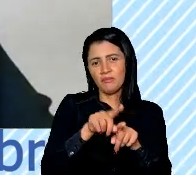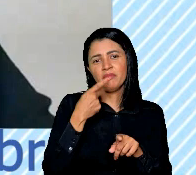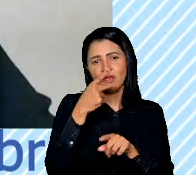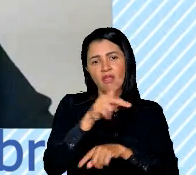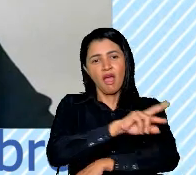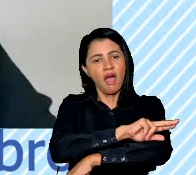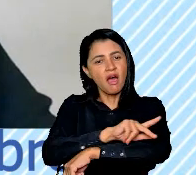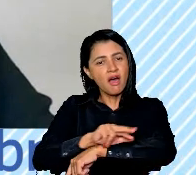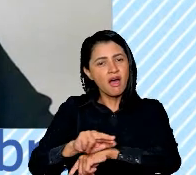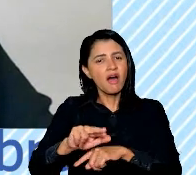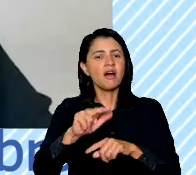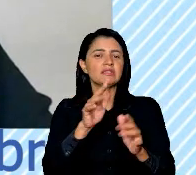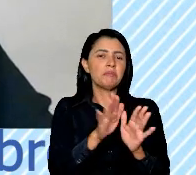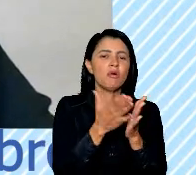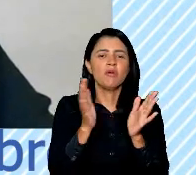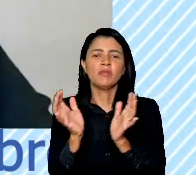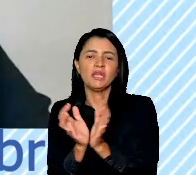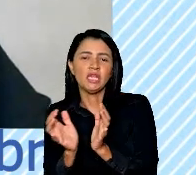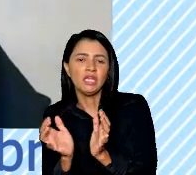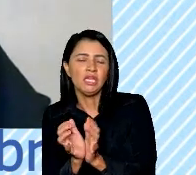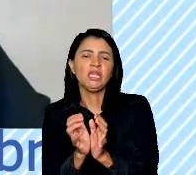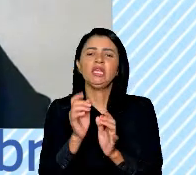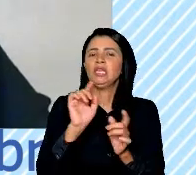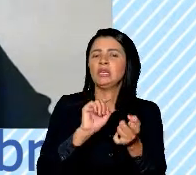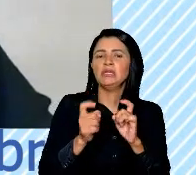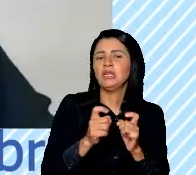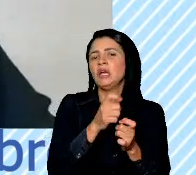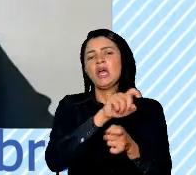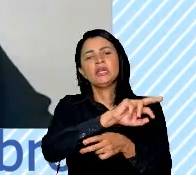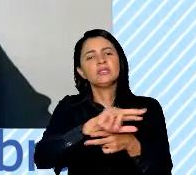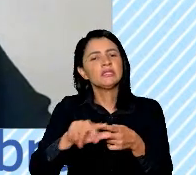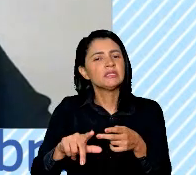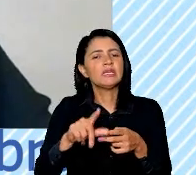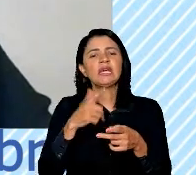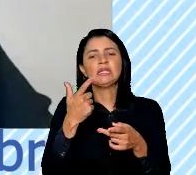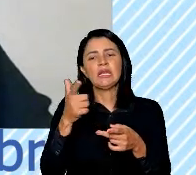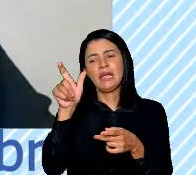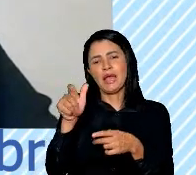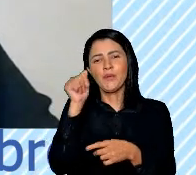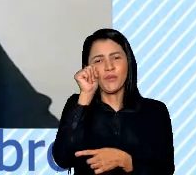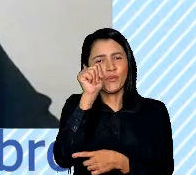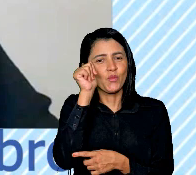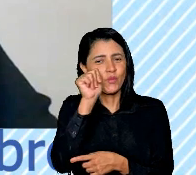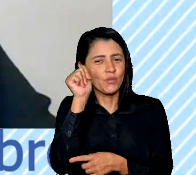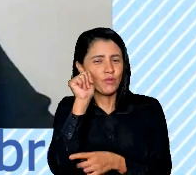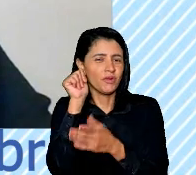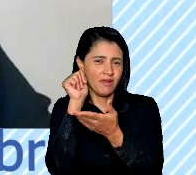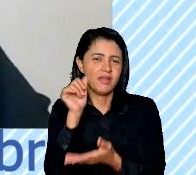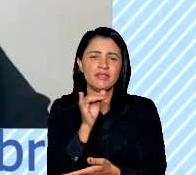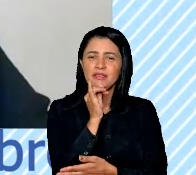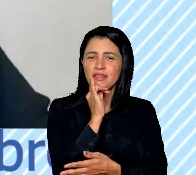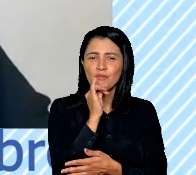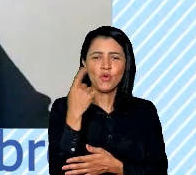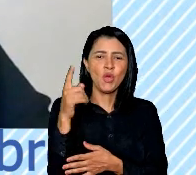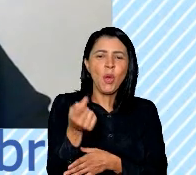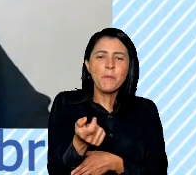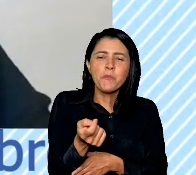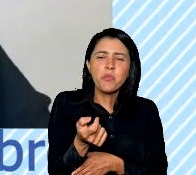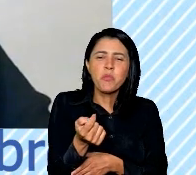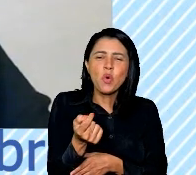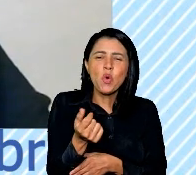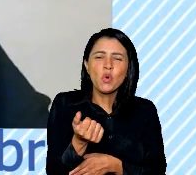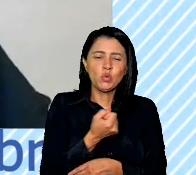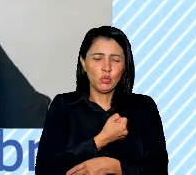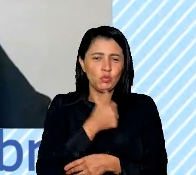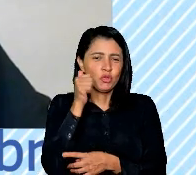raça, à classe social, orientação sexual, etnia, etc. No caso das mulheres, seu baixo número no parlamento